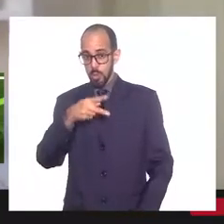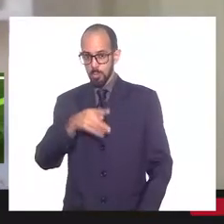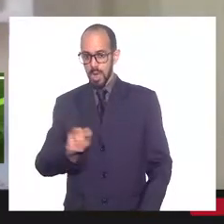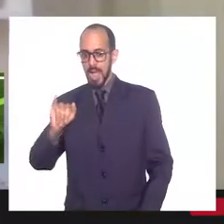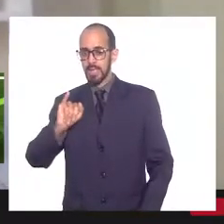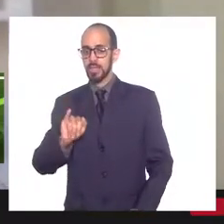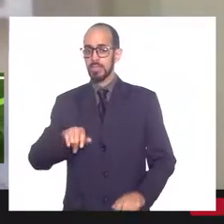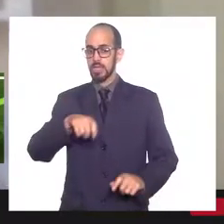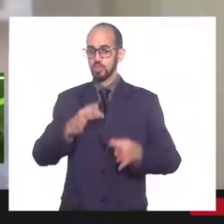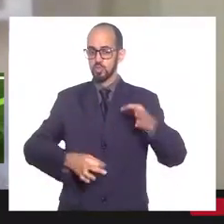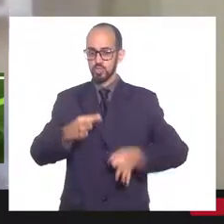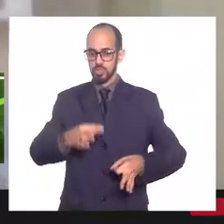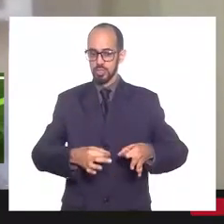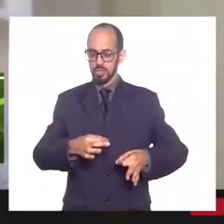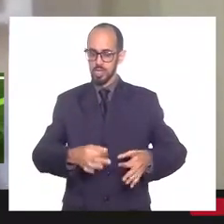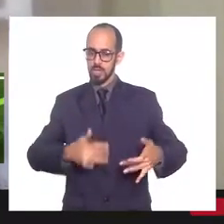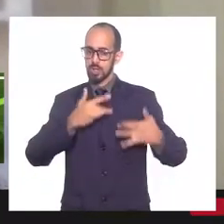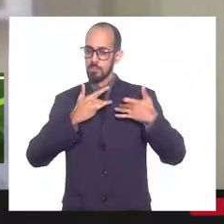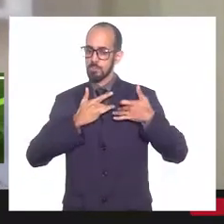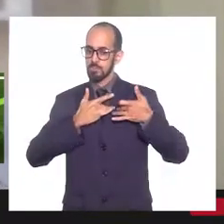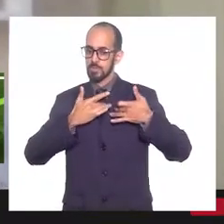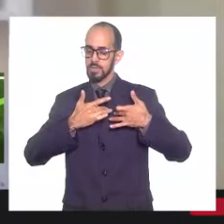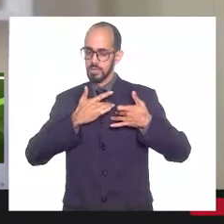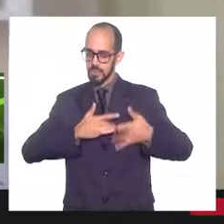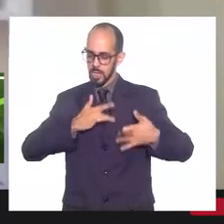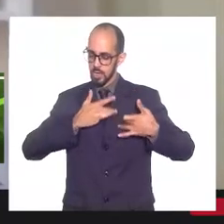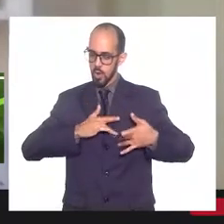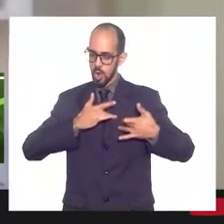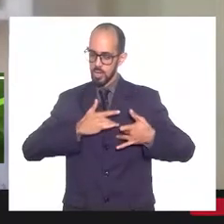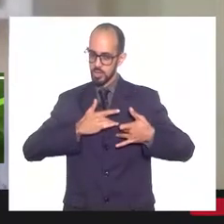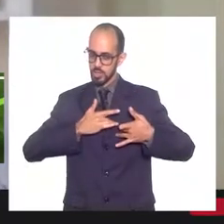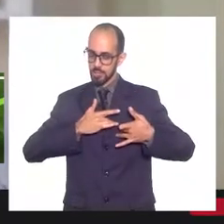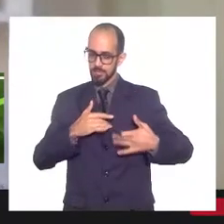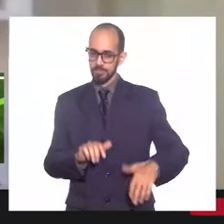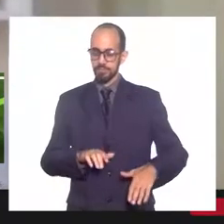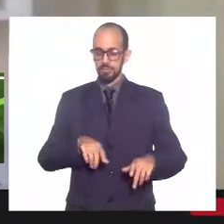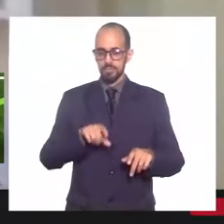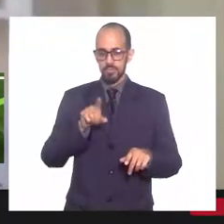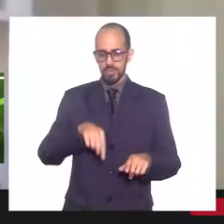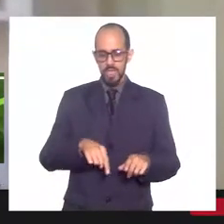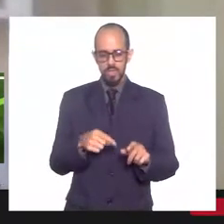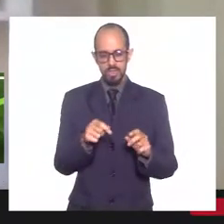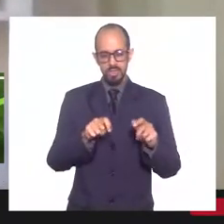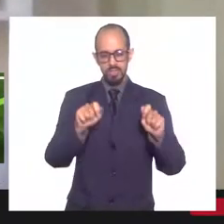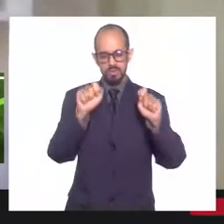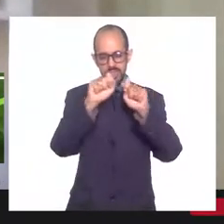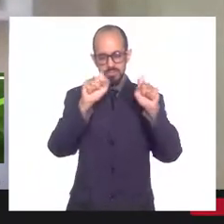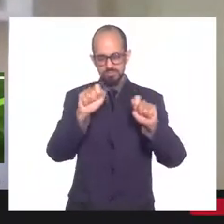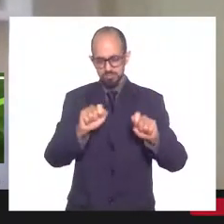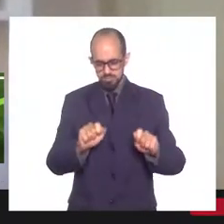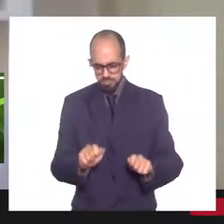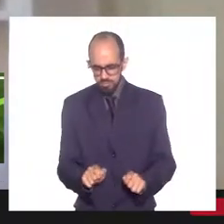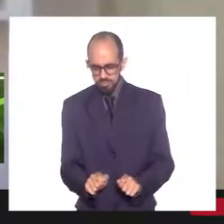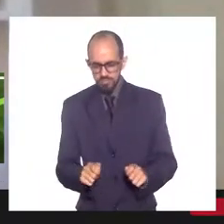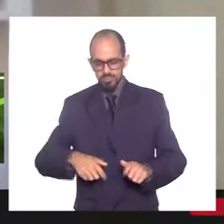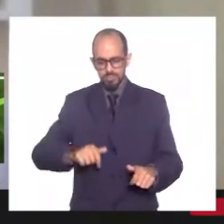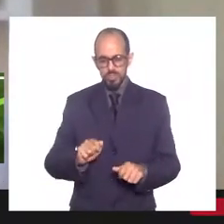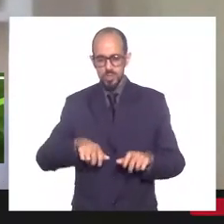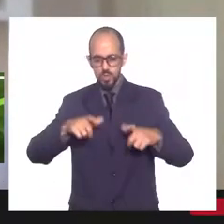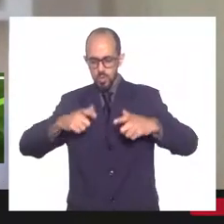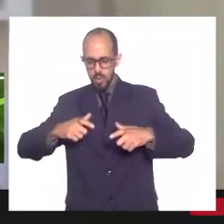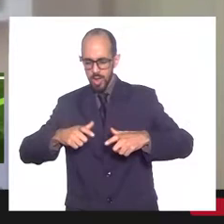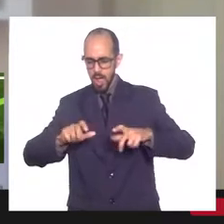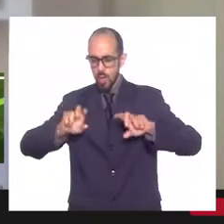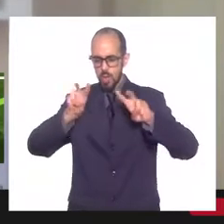casa referencia através das mãos que esculpiram os entalhes com seus G em espaços